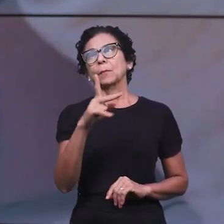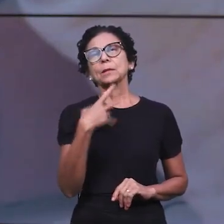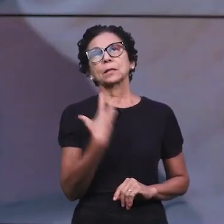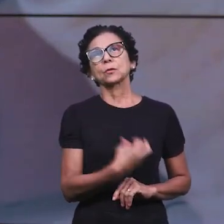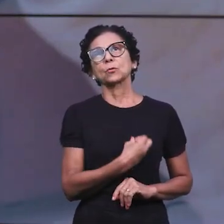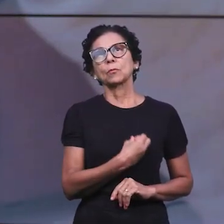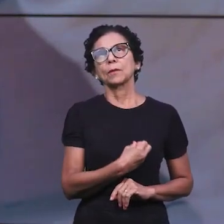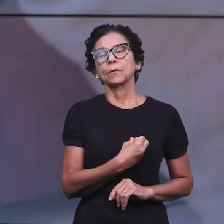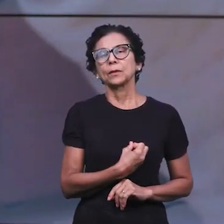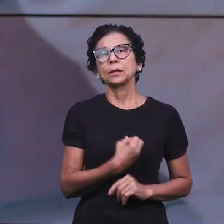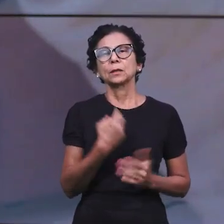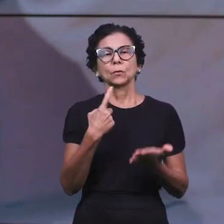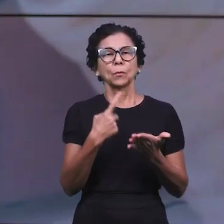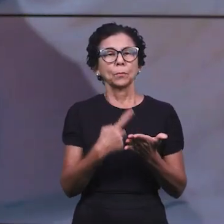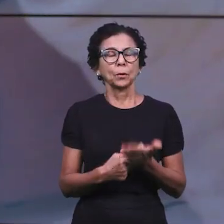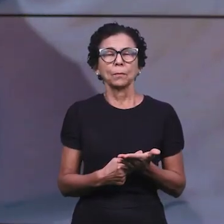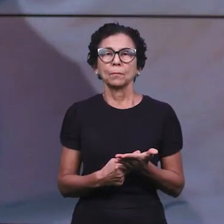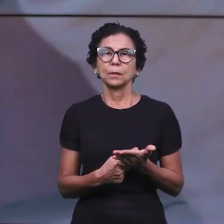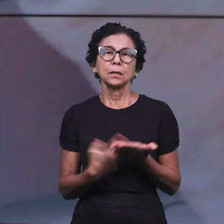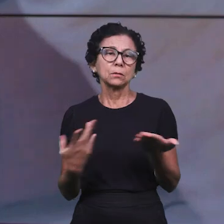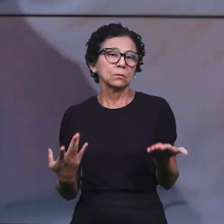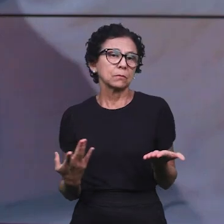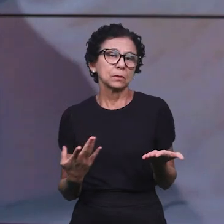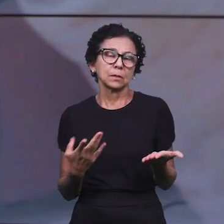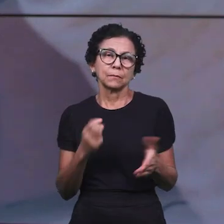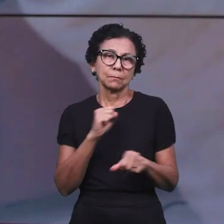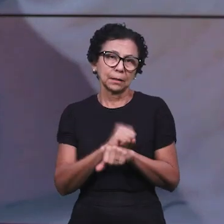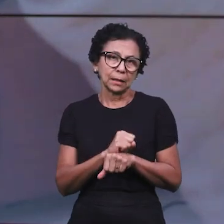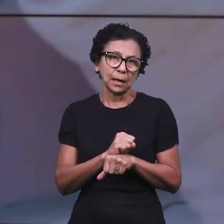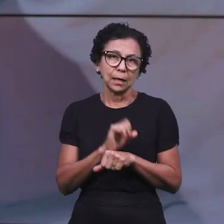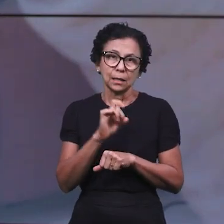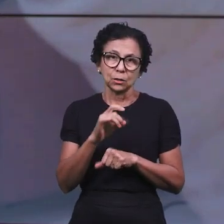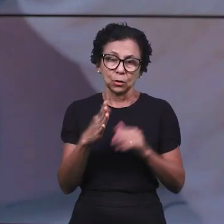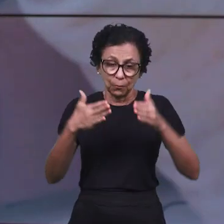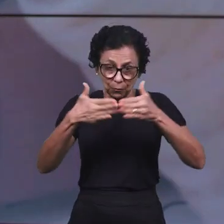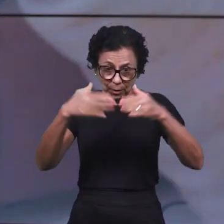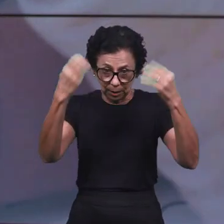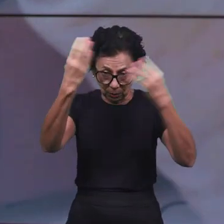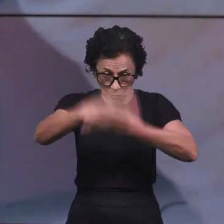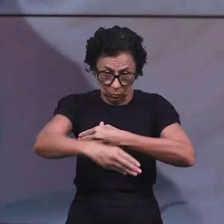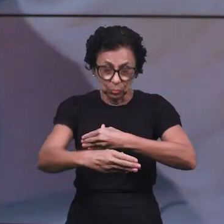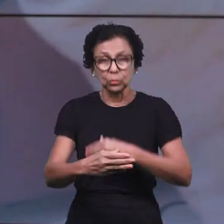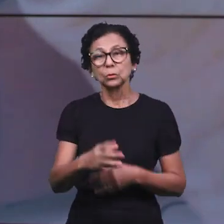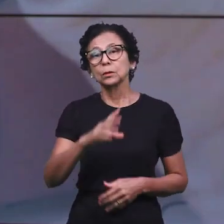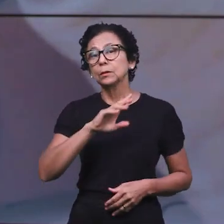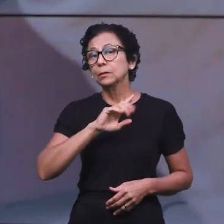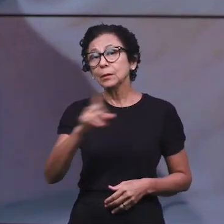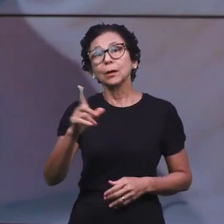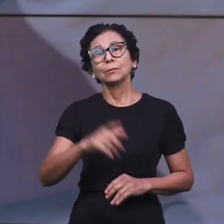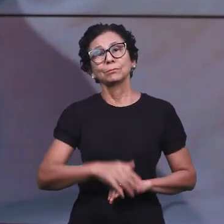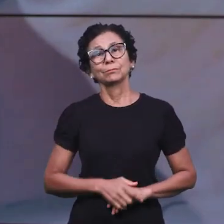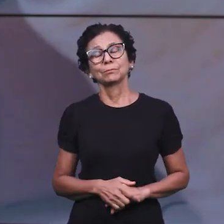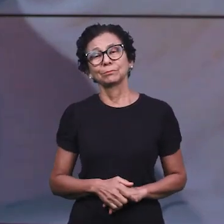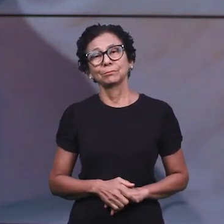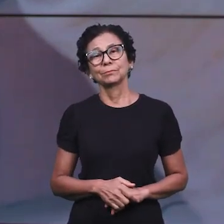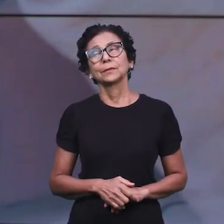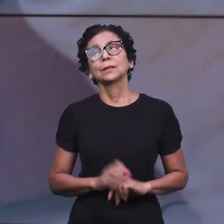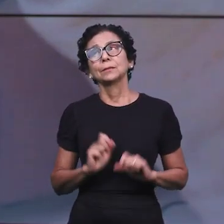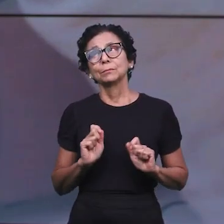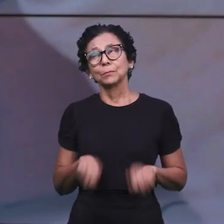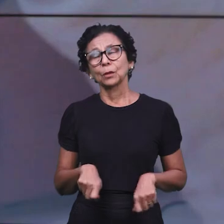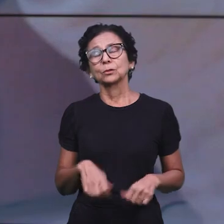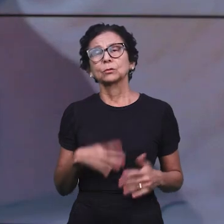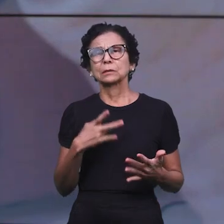que você possa estudar para concurso. Tudo vai acontecer normalmente. E podemos ter aí dias de grande dificuldade. Isso vai